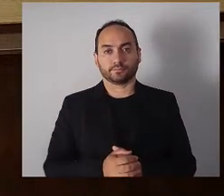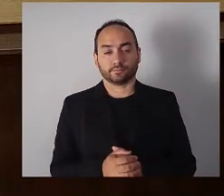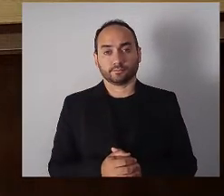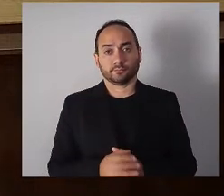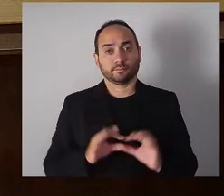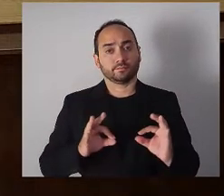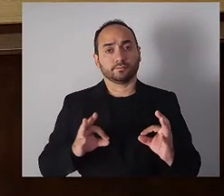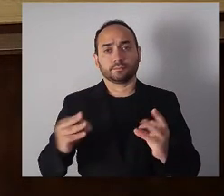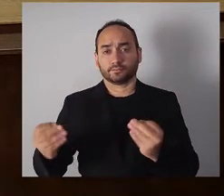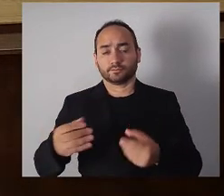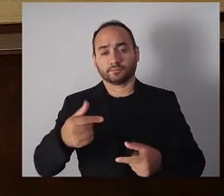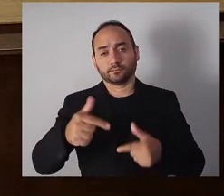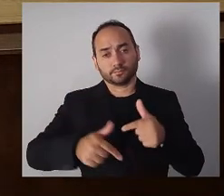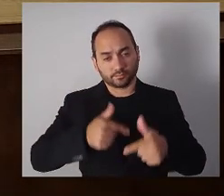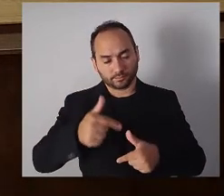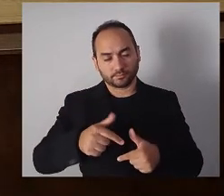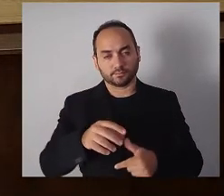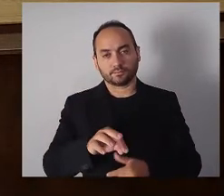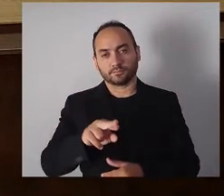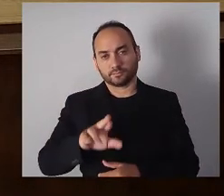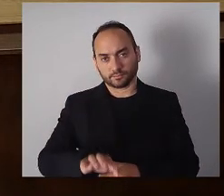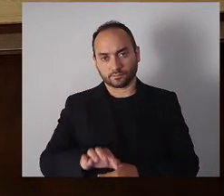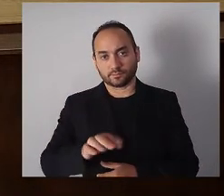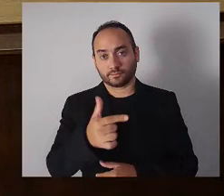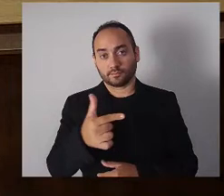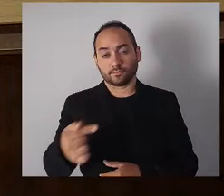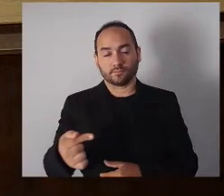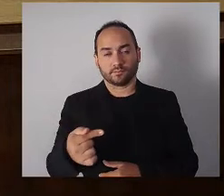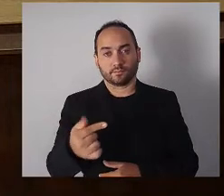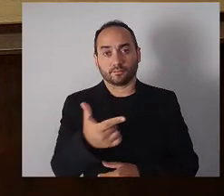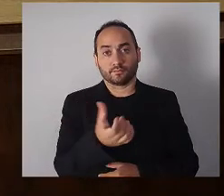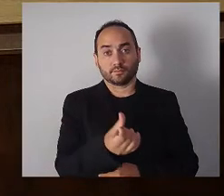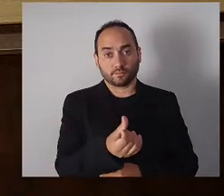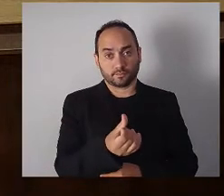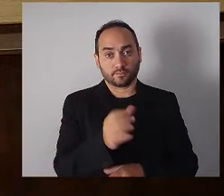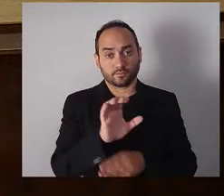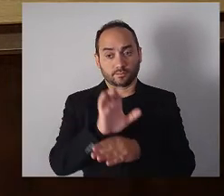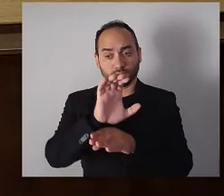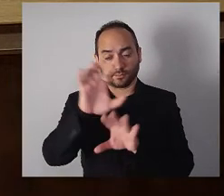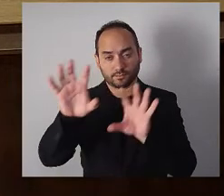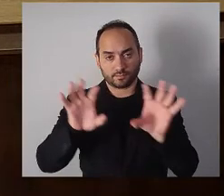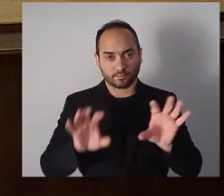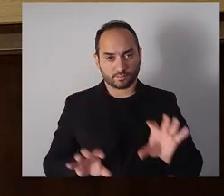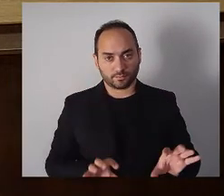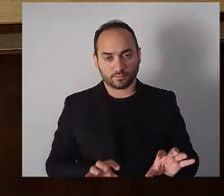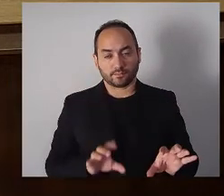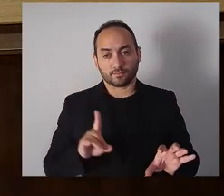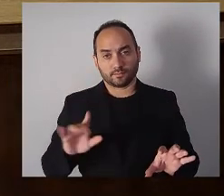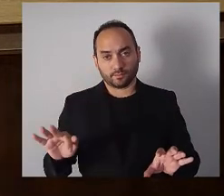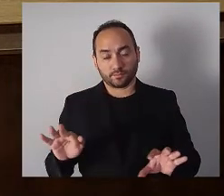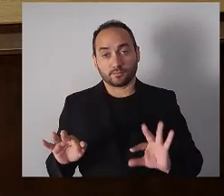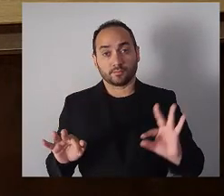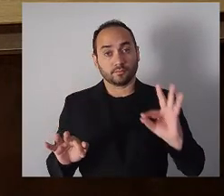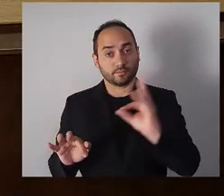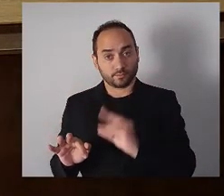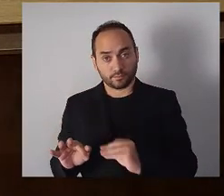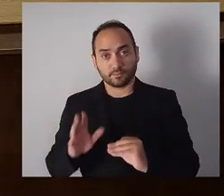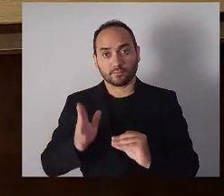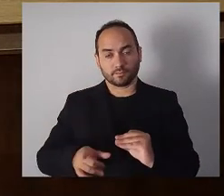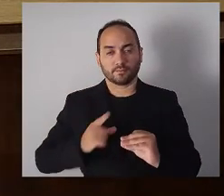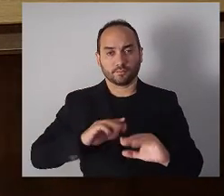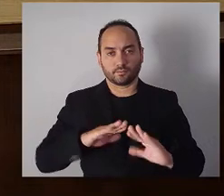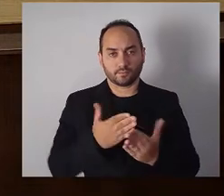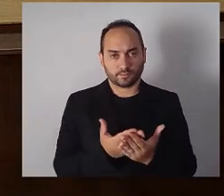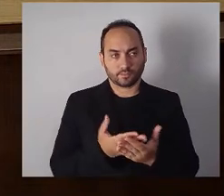todo o Tribunal Regional Eleitoral, que são 26 estados e o Distrito Federal, todos eles têm uma